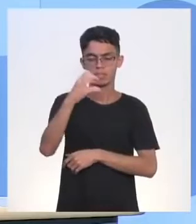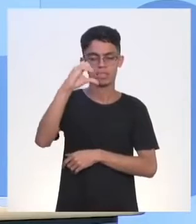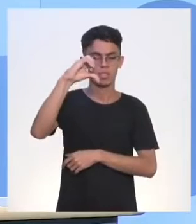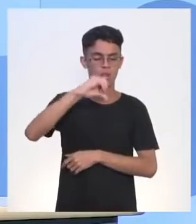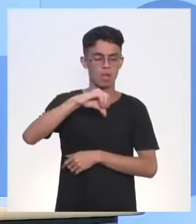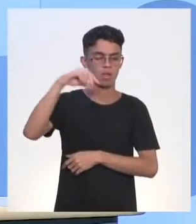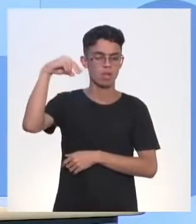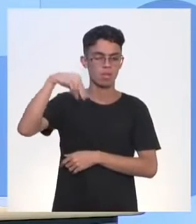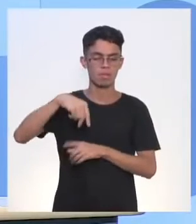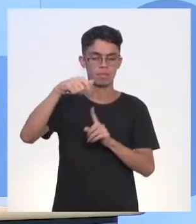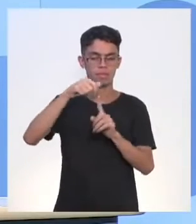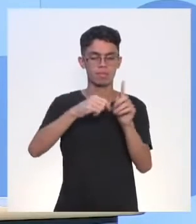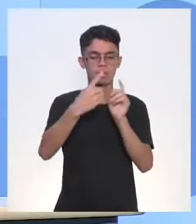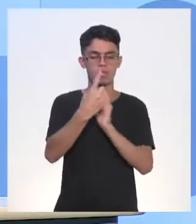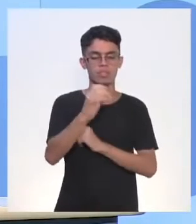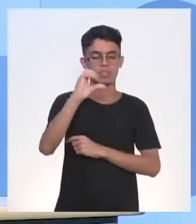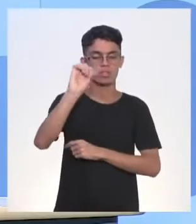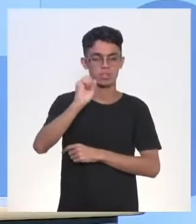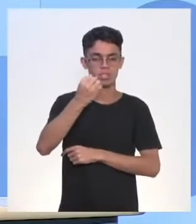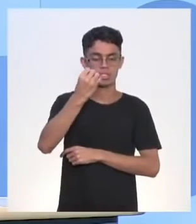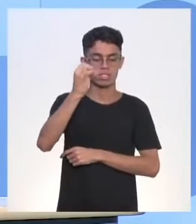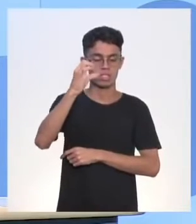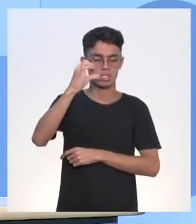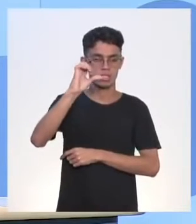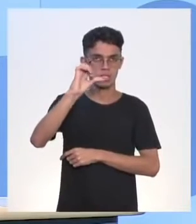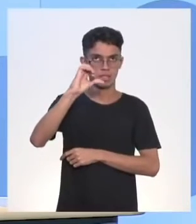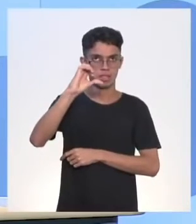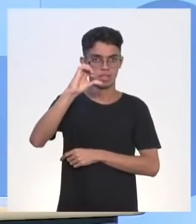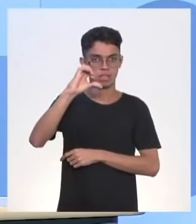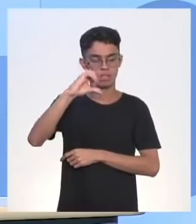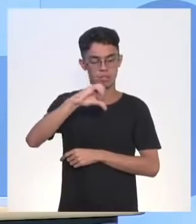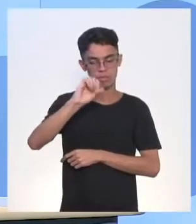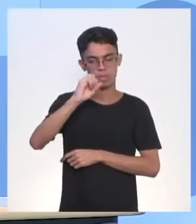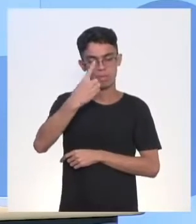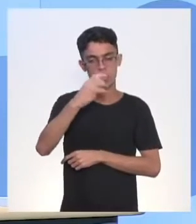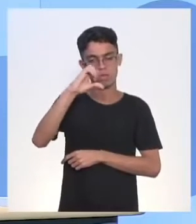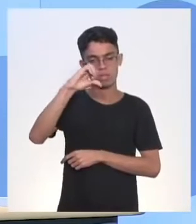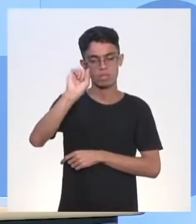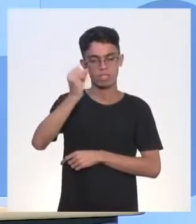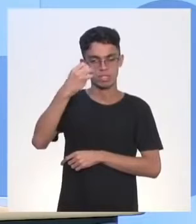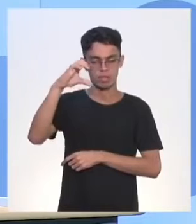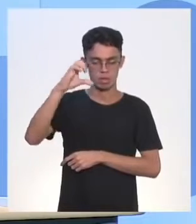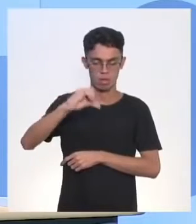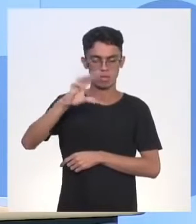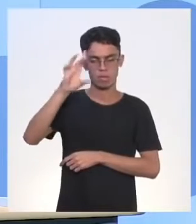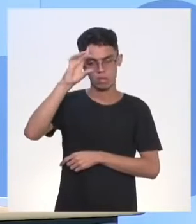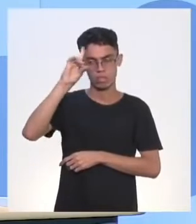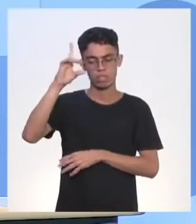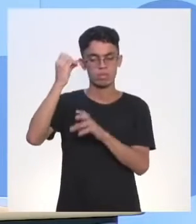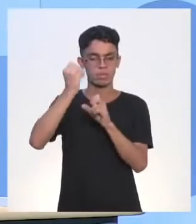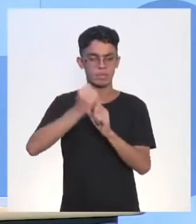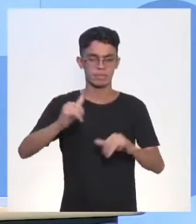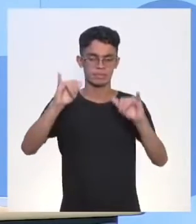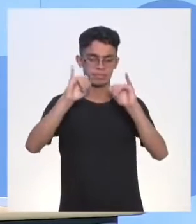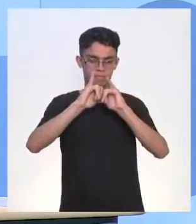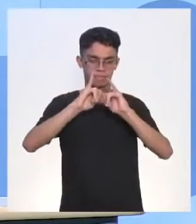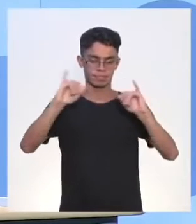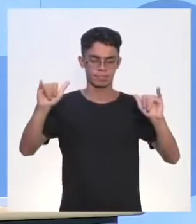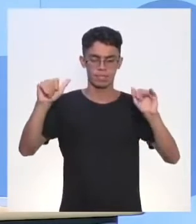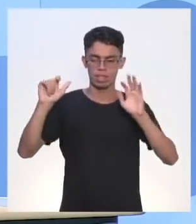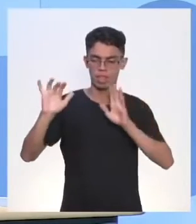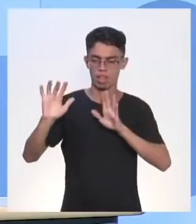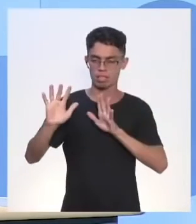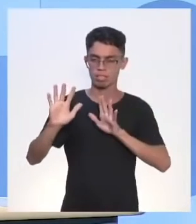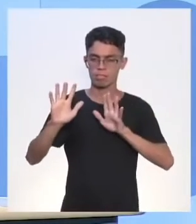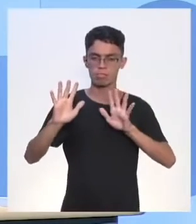de 1889, que é o dia da proclamação da República, os militares, né, fizeram todo o movimento ali, mas ele não